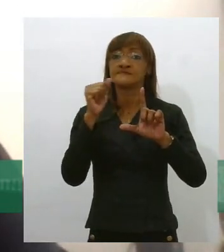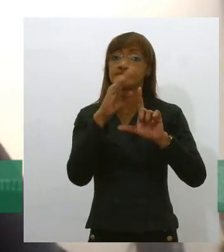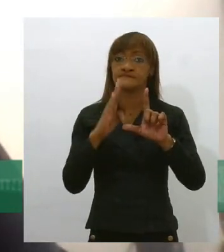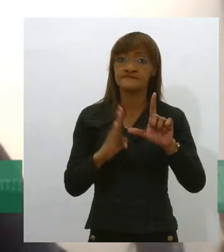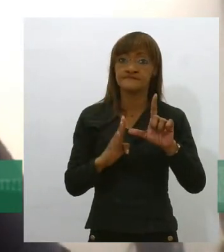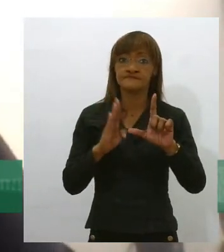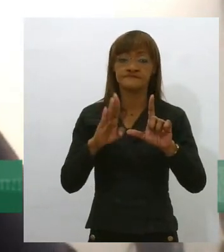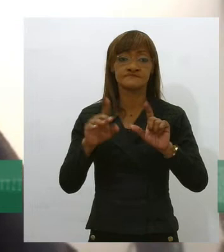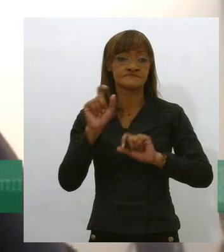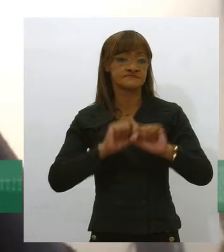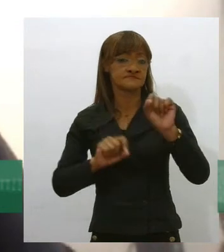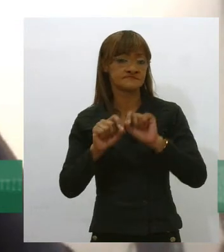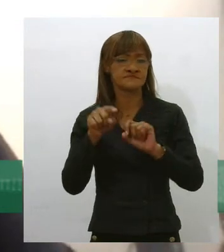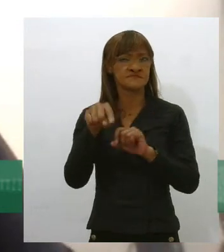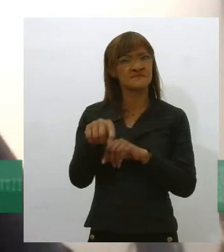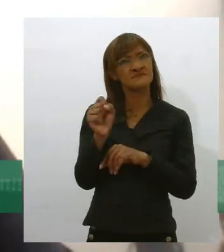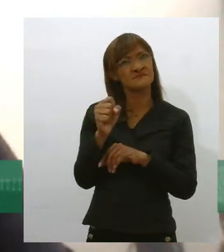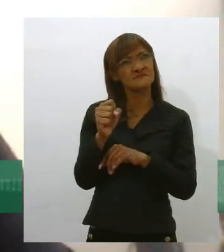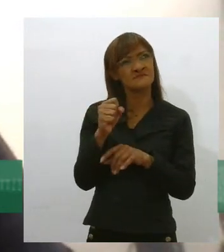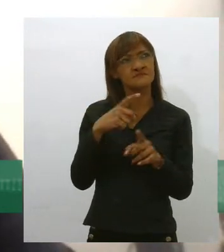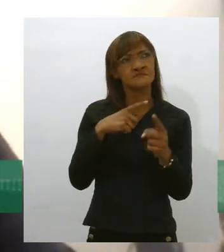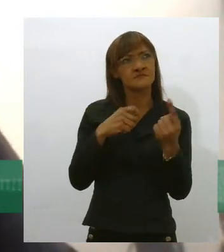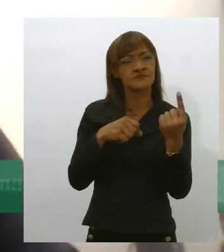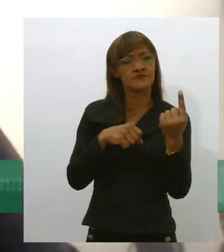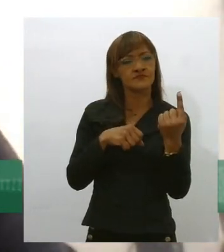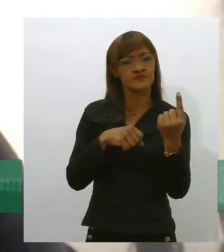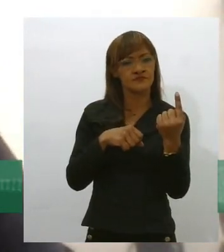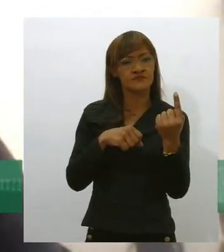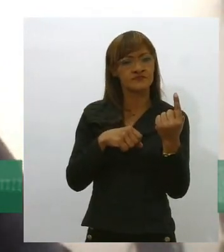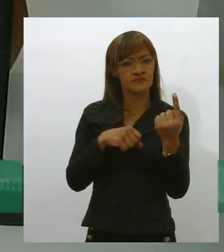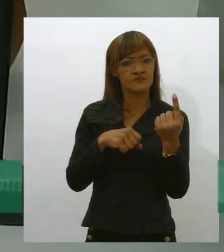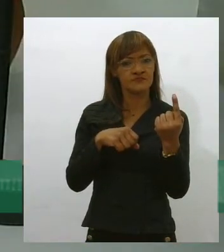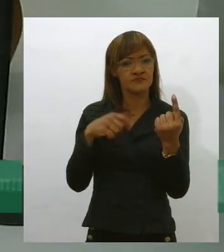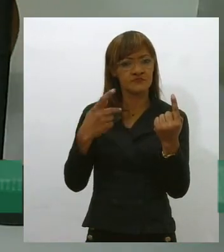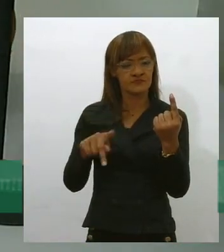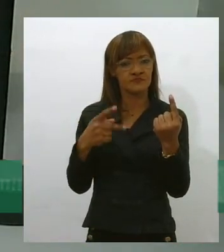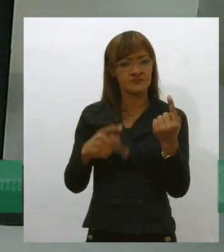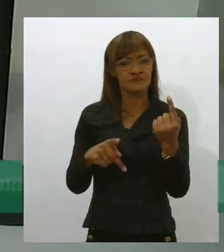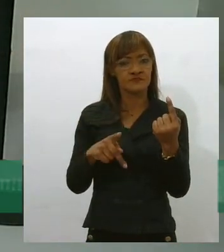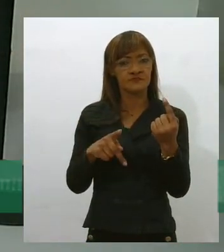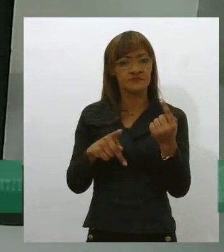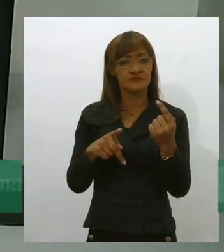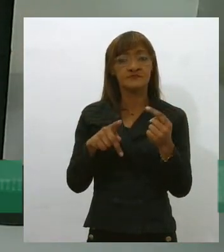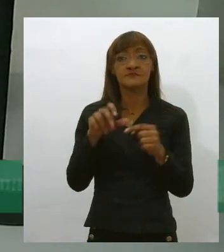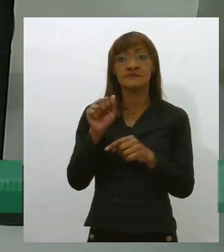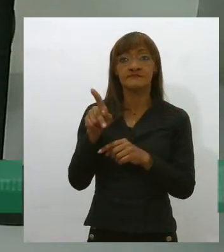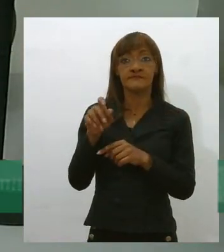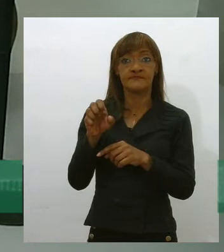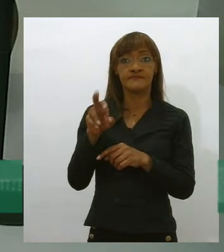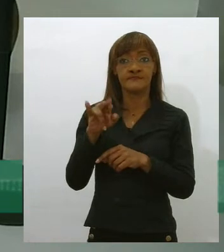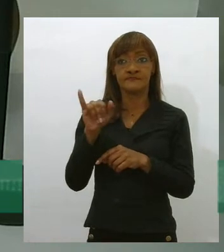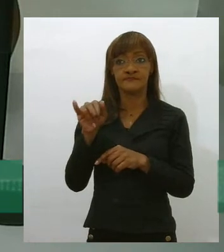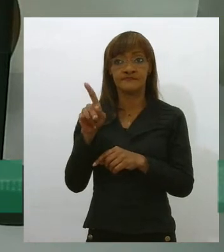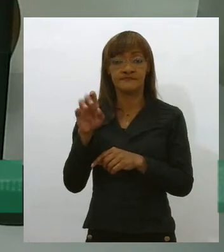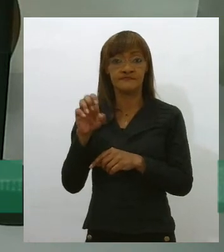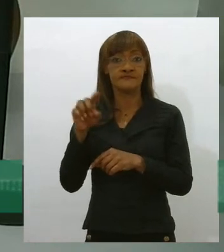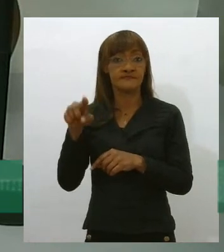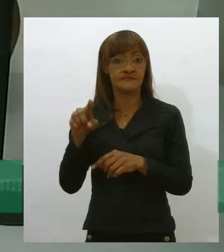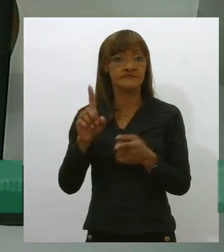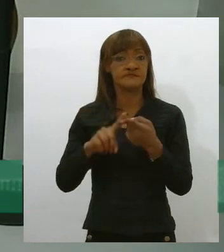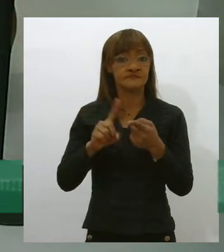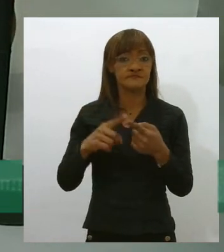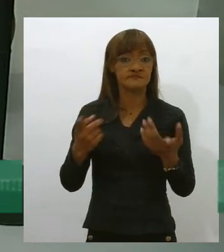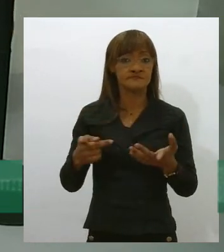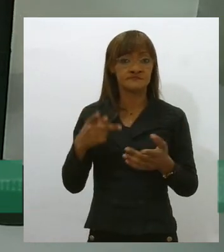Sergipe acho que deve ter uma ele também uma emissora estatal pública TV aperipê exatamente então é o estado